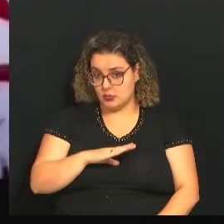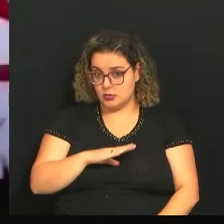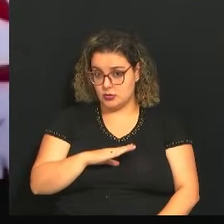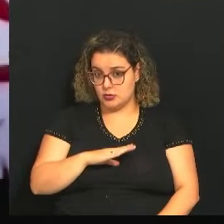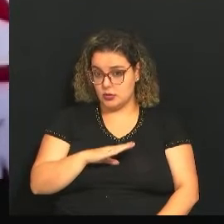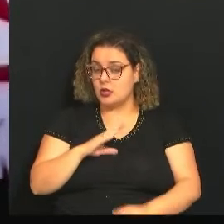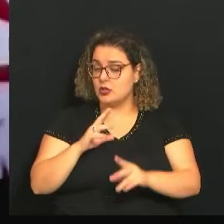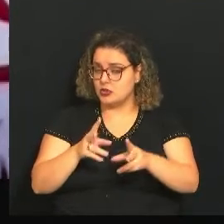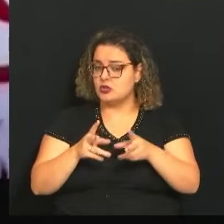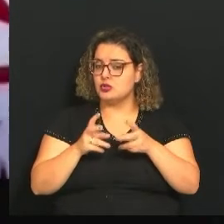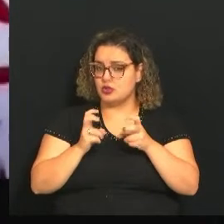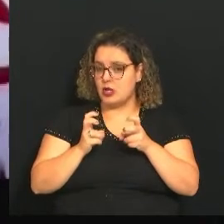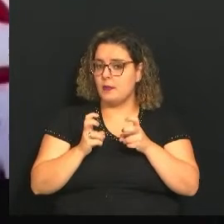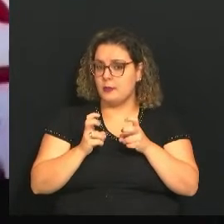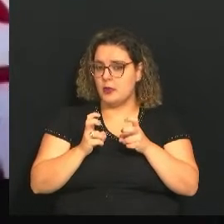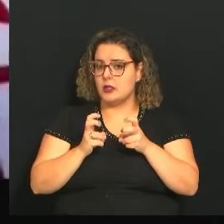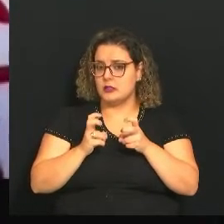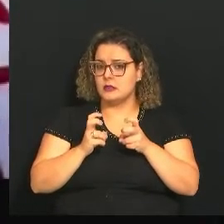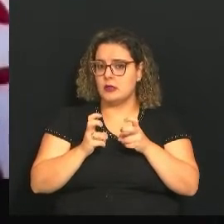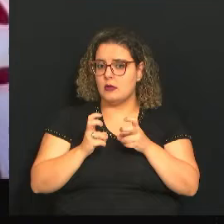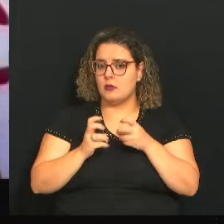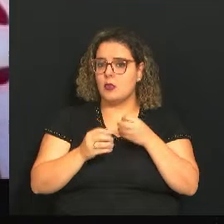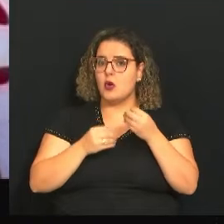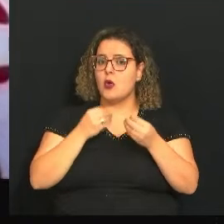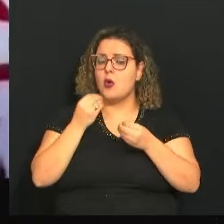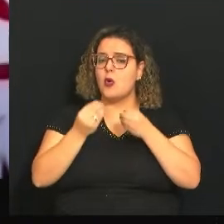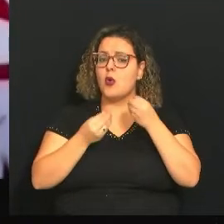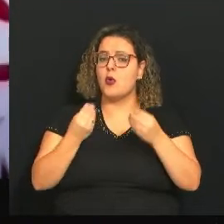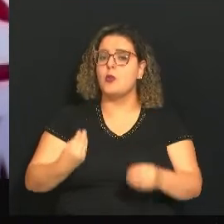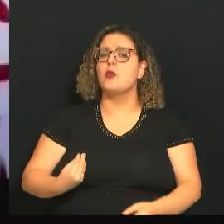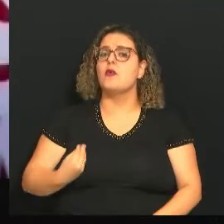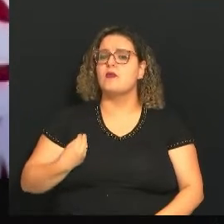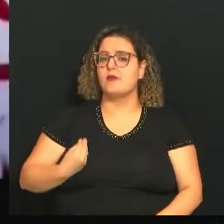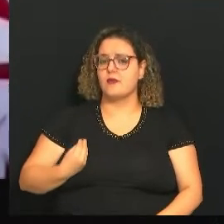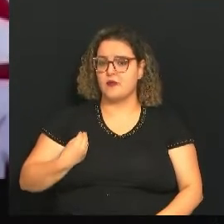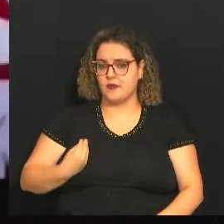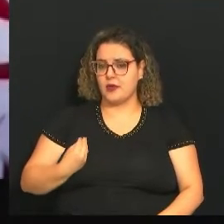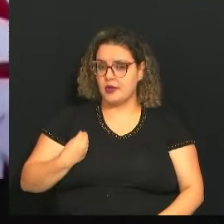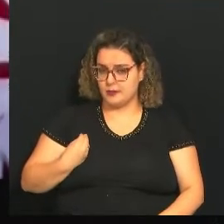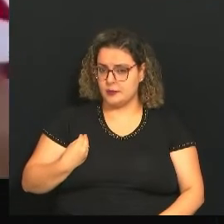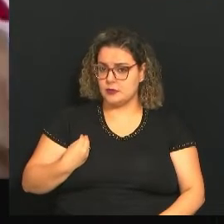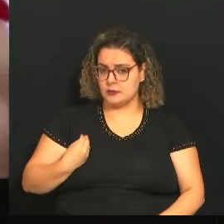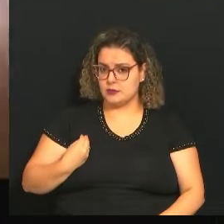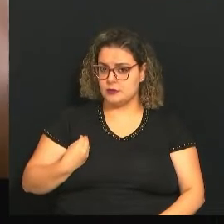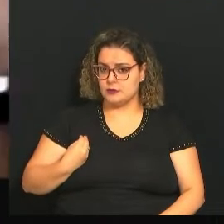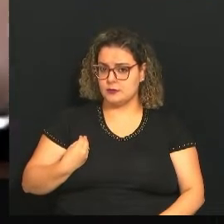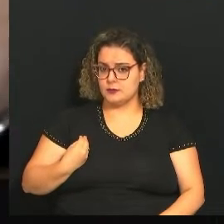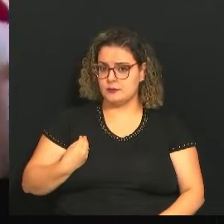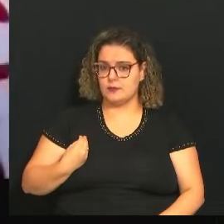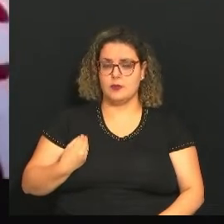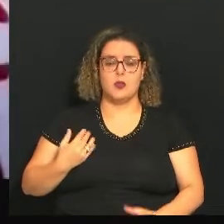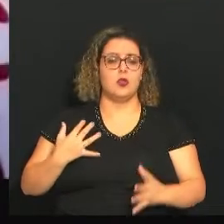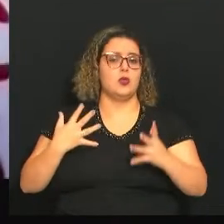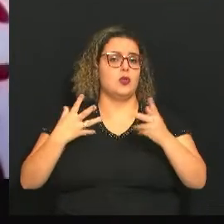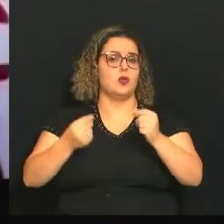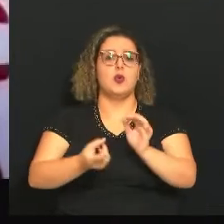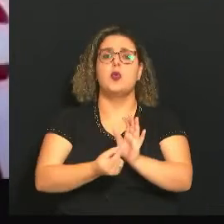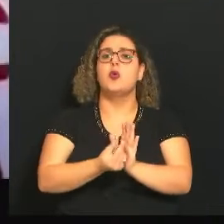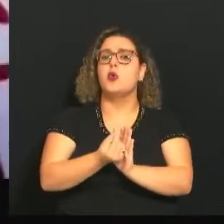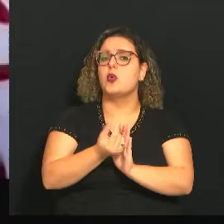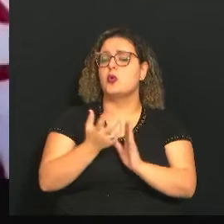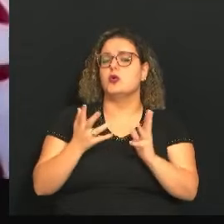vê a situação que nós nos encontramos. A gente vê que a receita, de um modo geral,